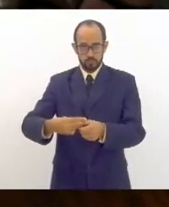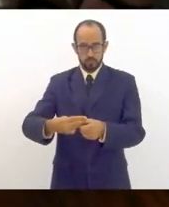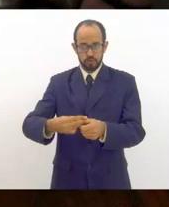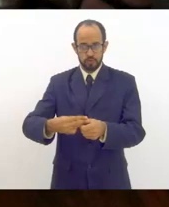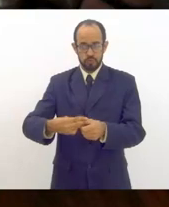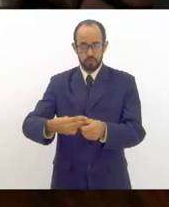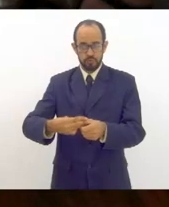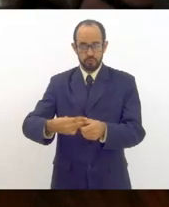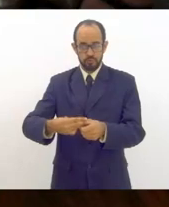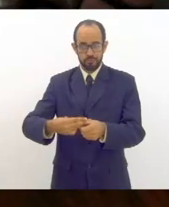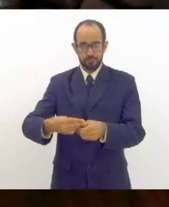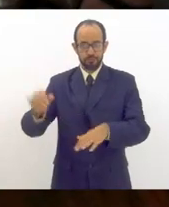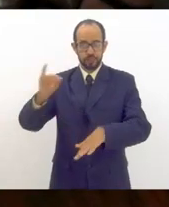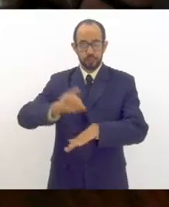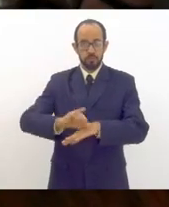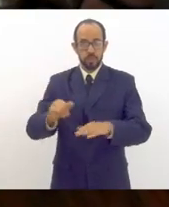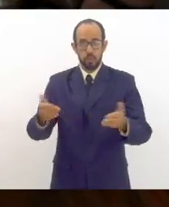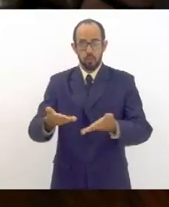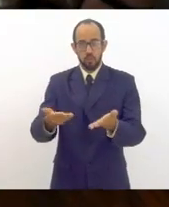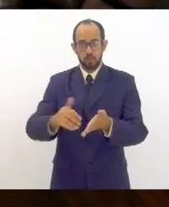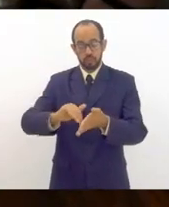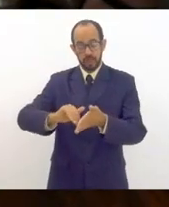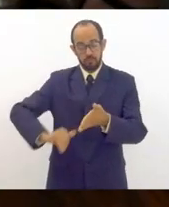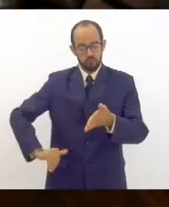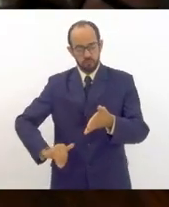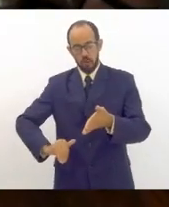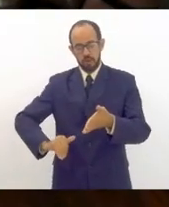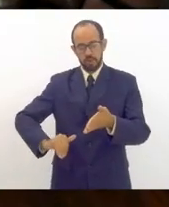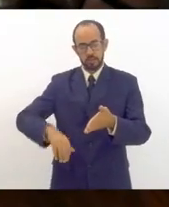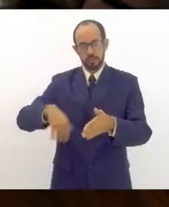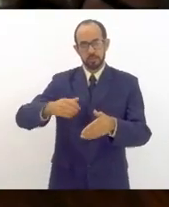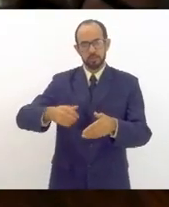da capital está fora desde o ano de